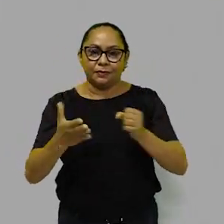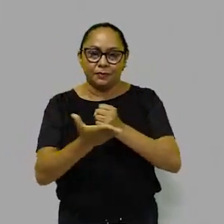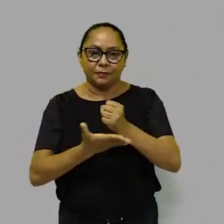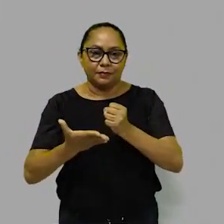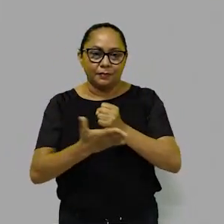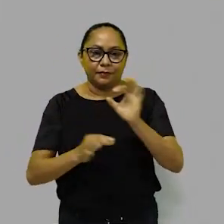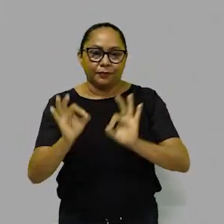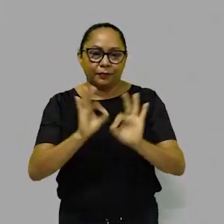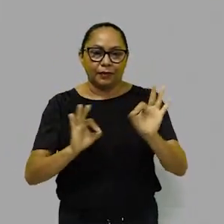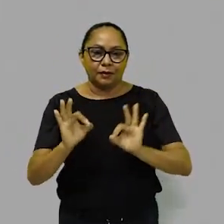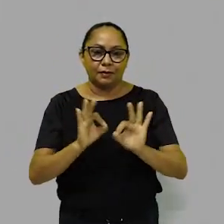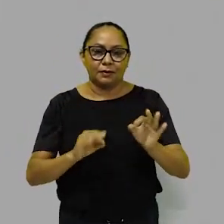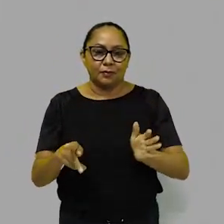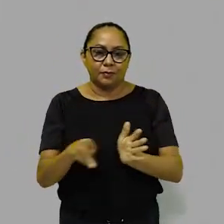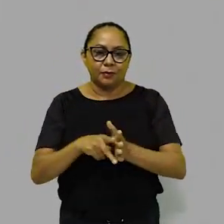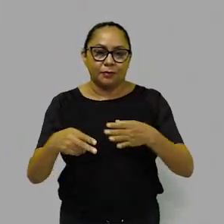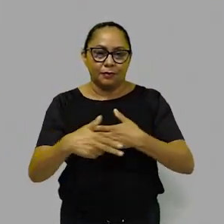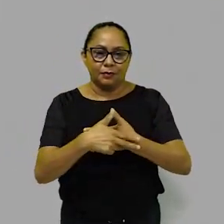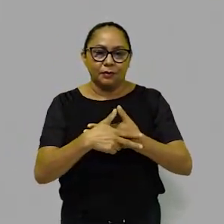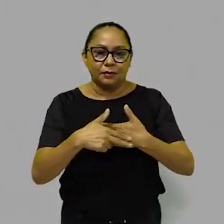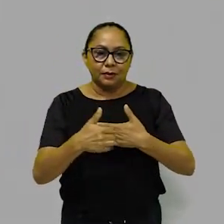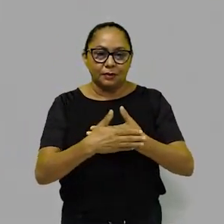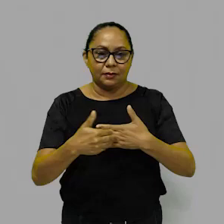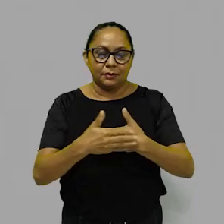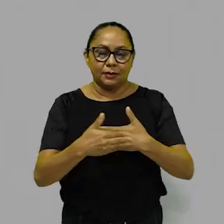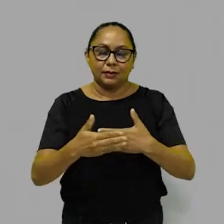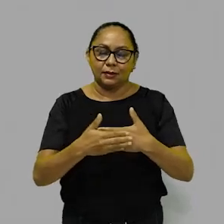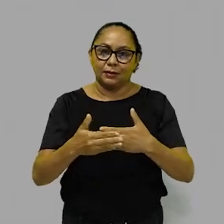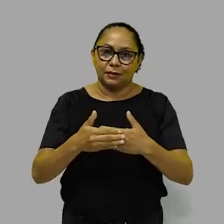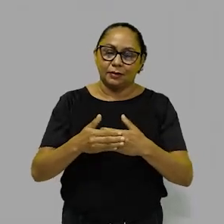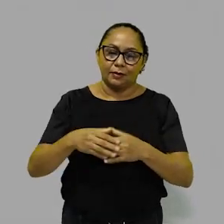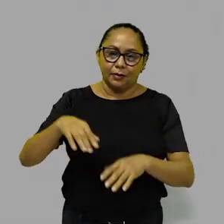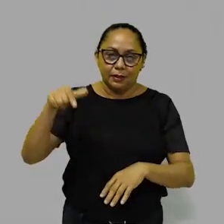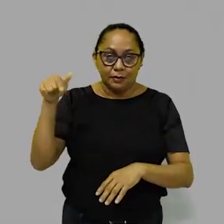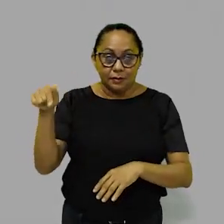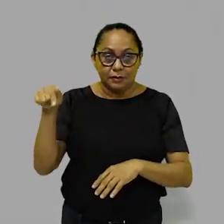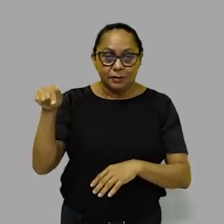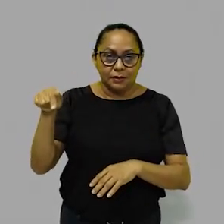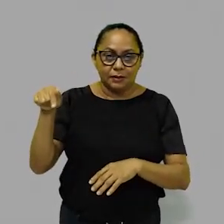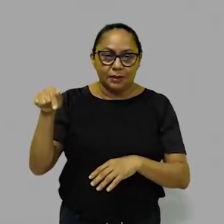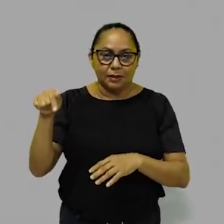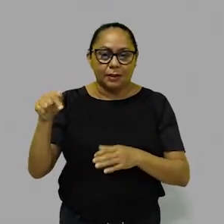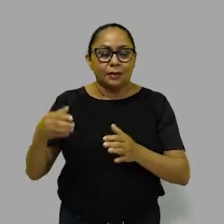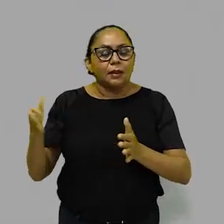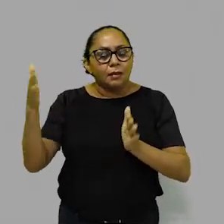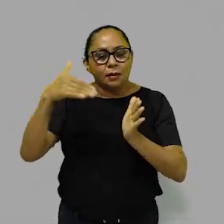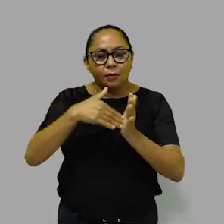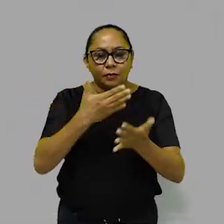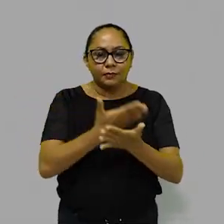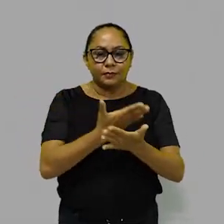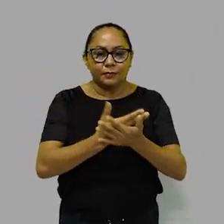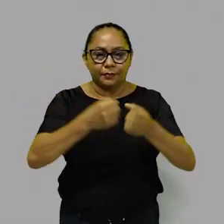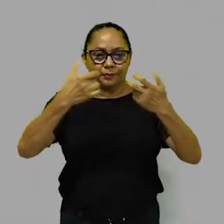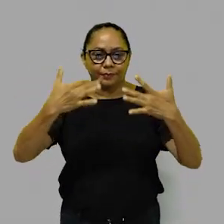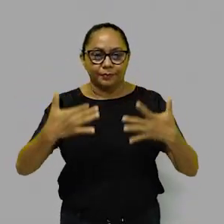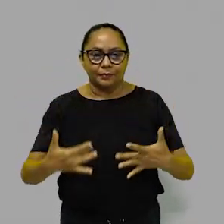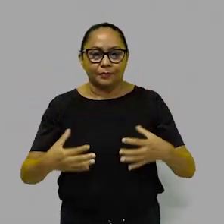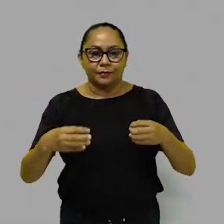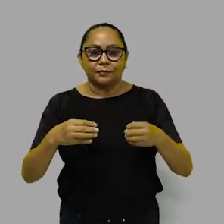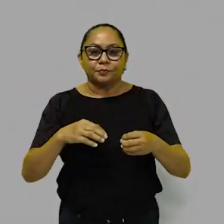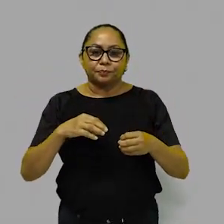para a parte 7. Na última aula nós falamos sobre células sanguíneas, né? E nessa aula é muito importante porque nós